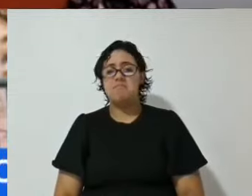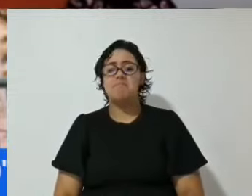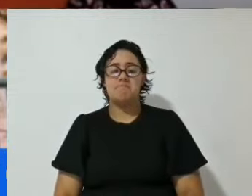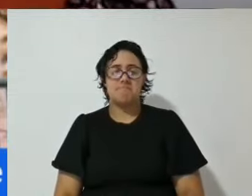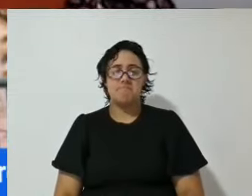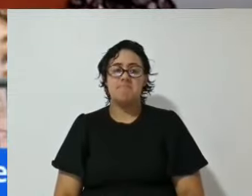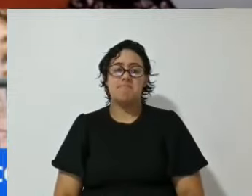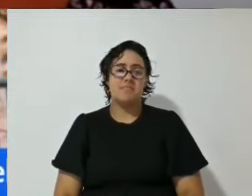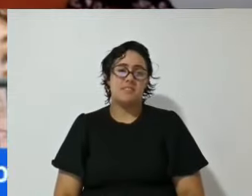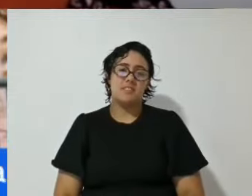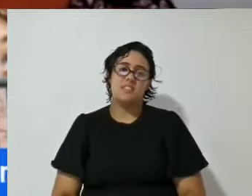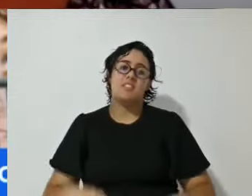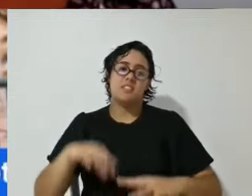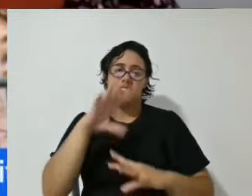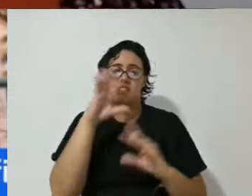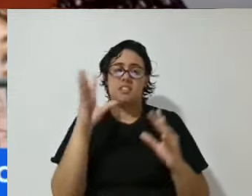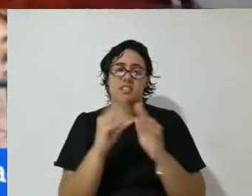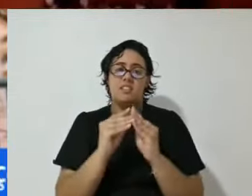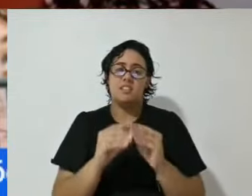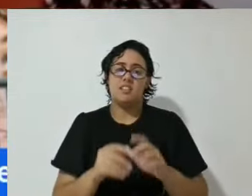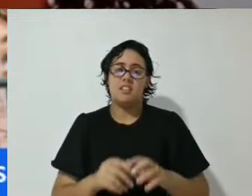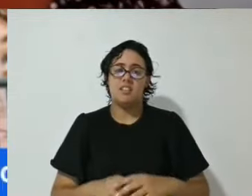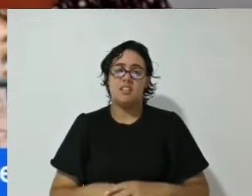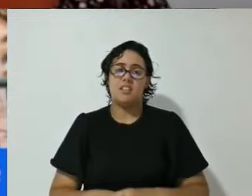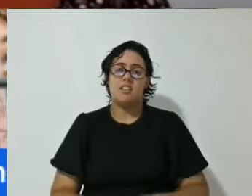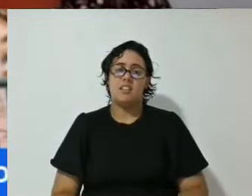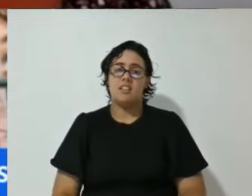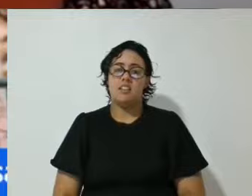um. E mesmo que você não tenha